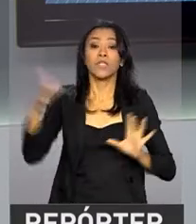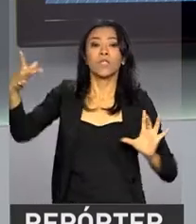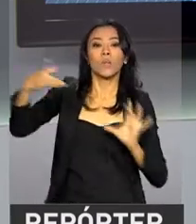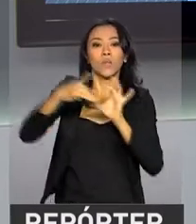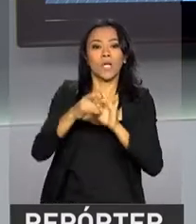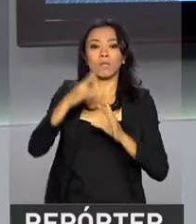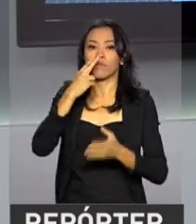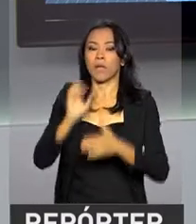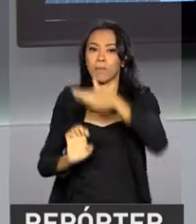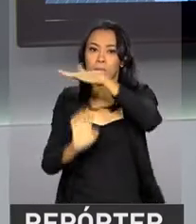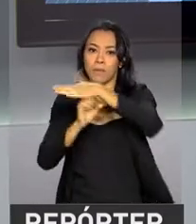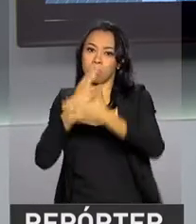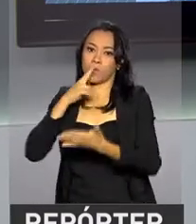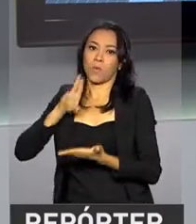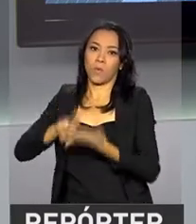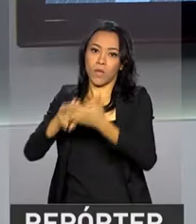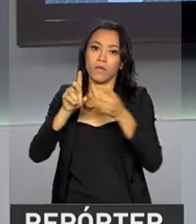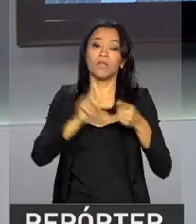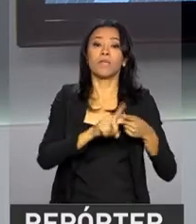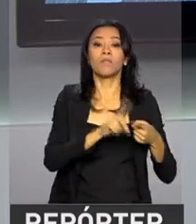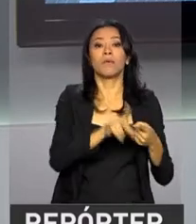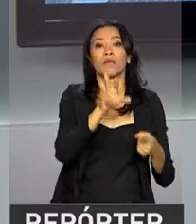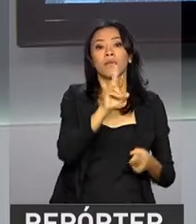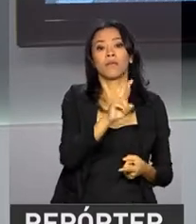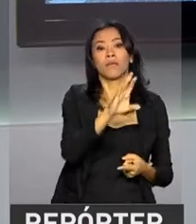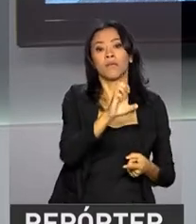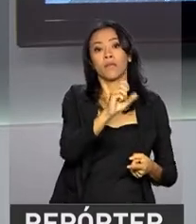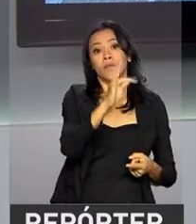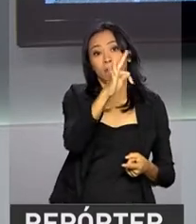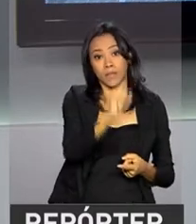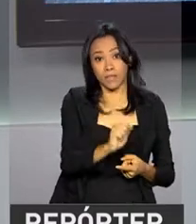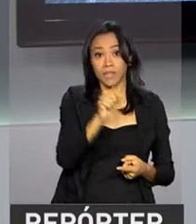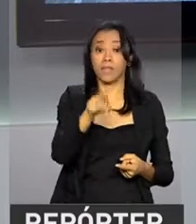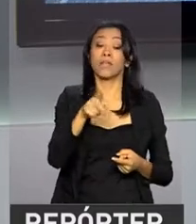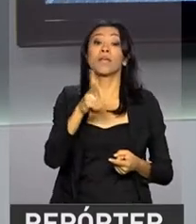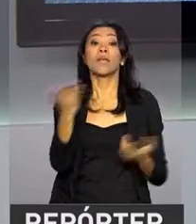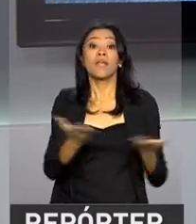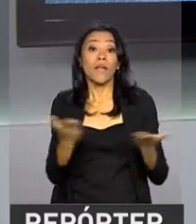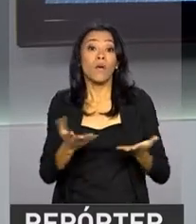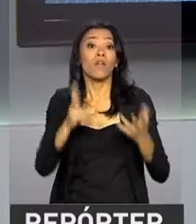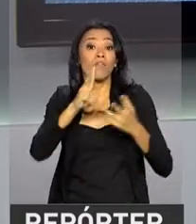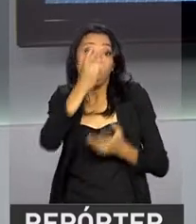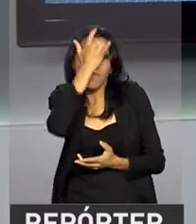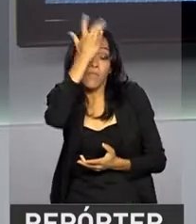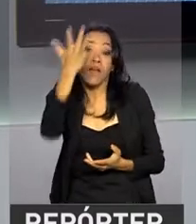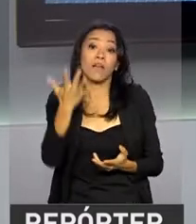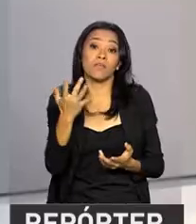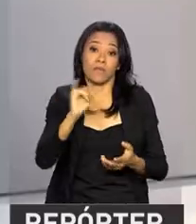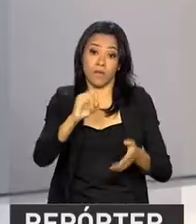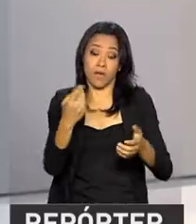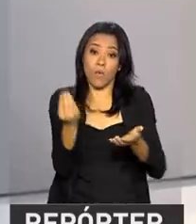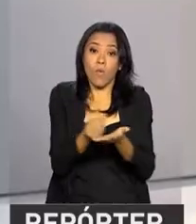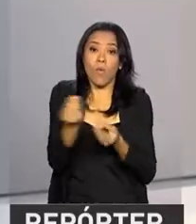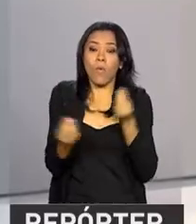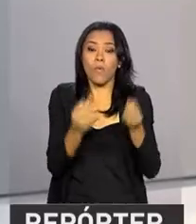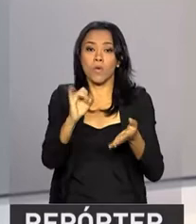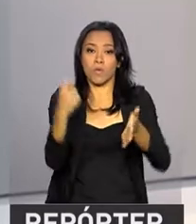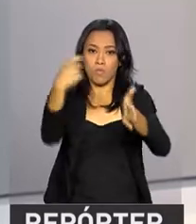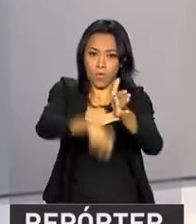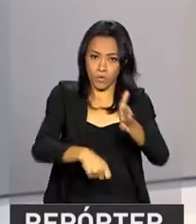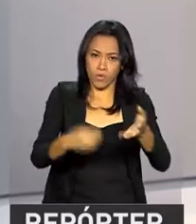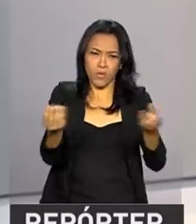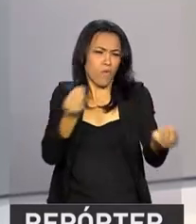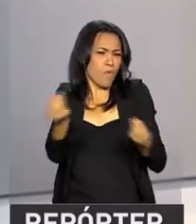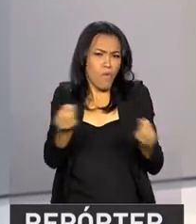ea receita federal desse modo o pagamento de impostos e o desembaraço aduaneiro vão ficar mais simples funciona assim